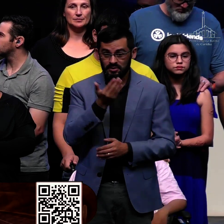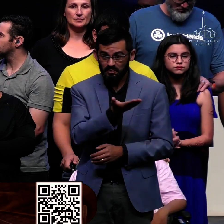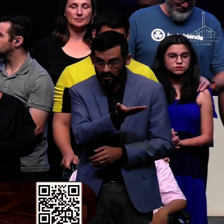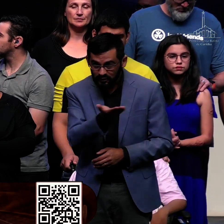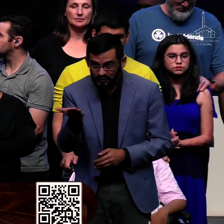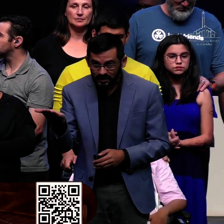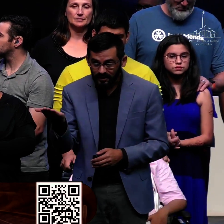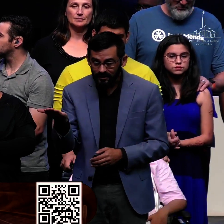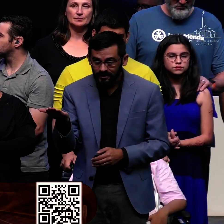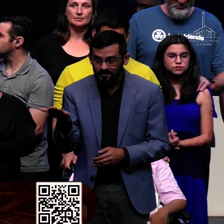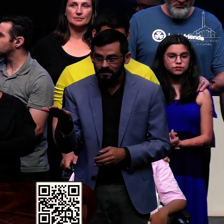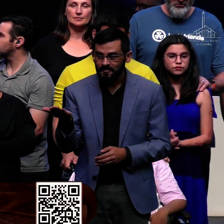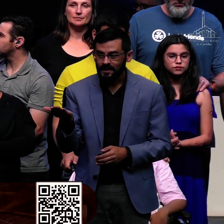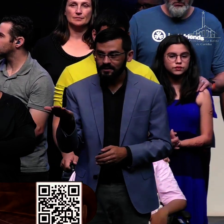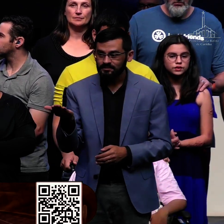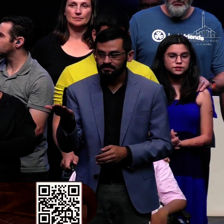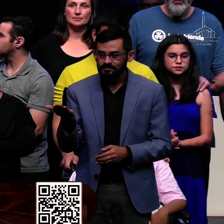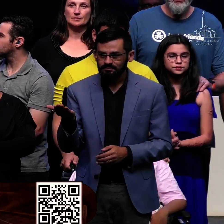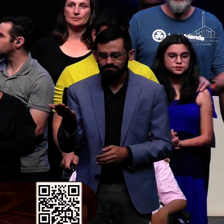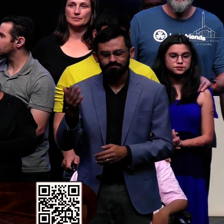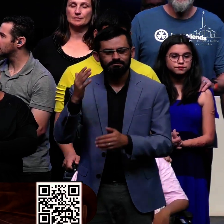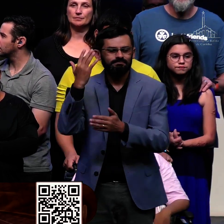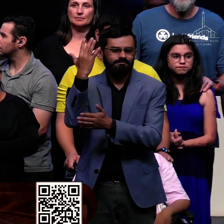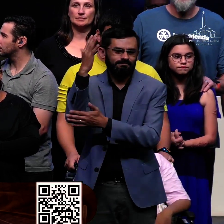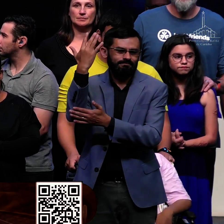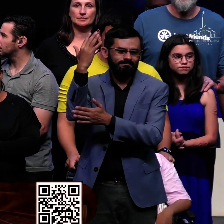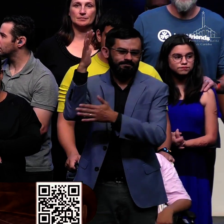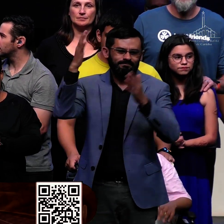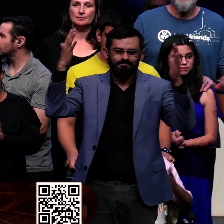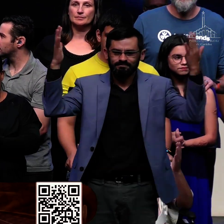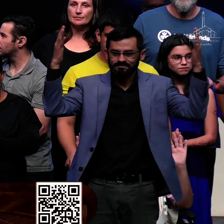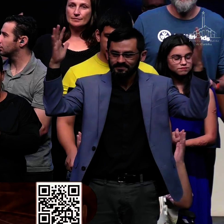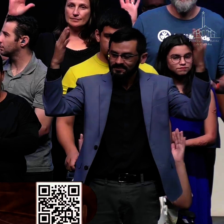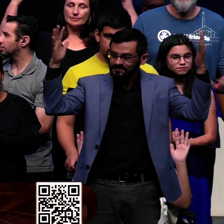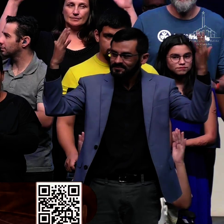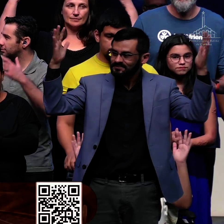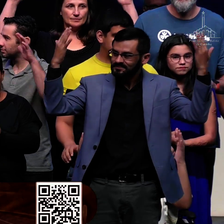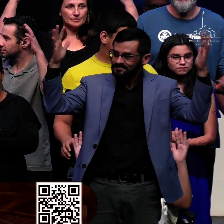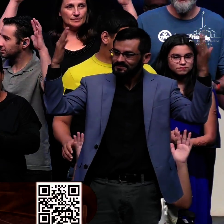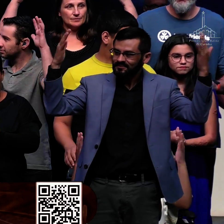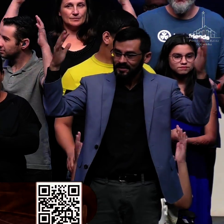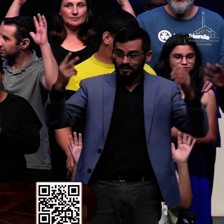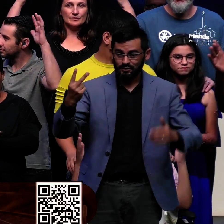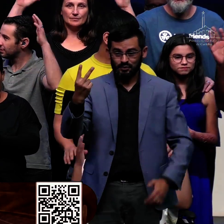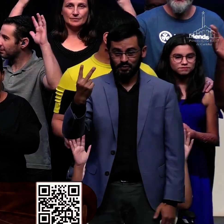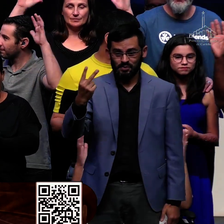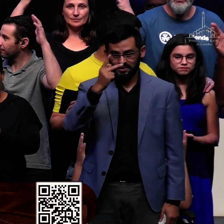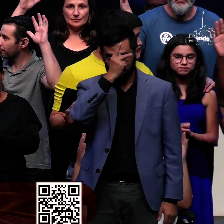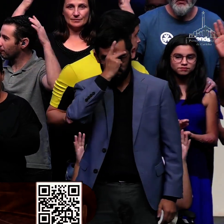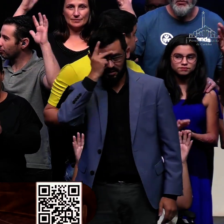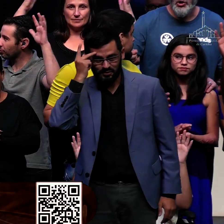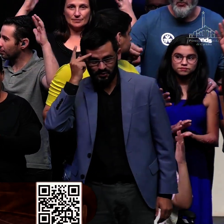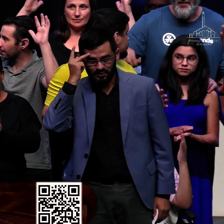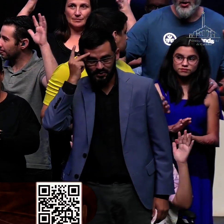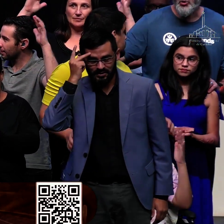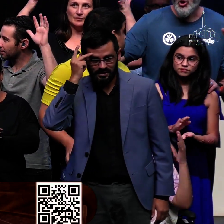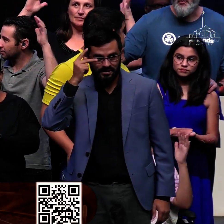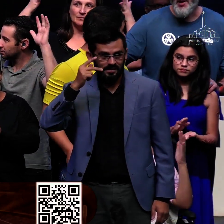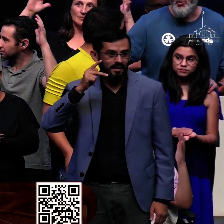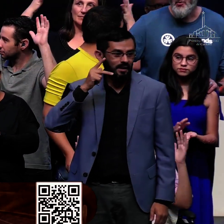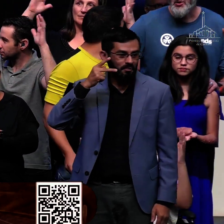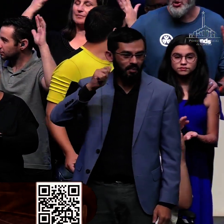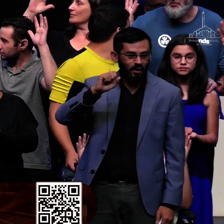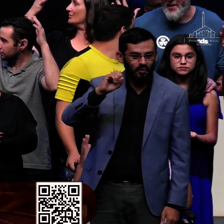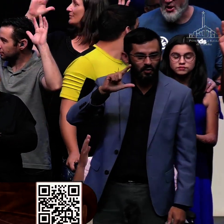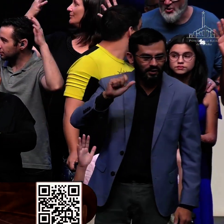você dá uma salva de palmas agora para duas pessoas, a Paola e